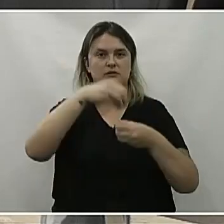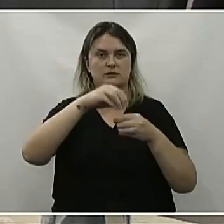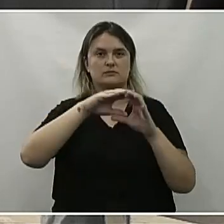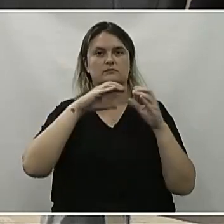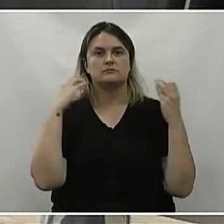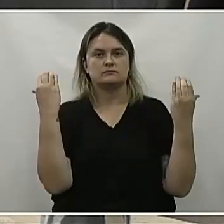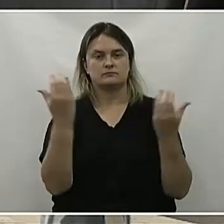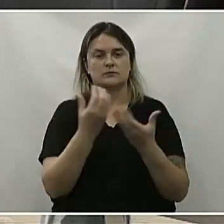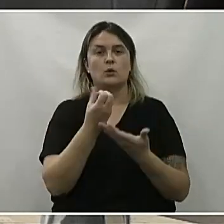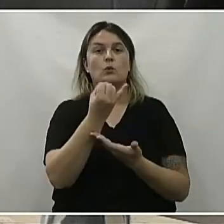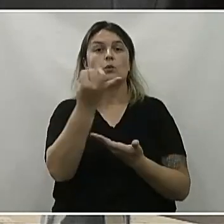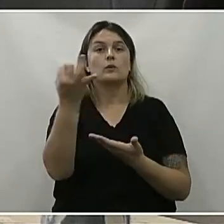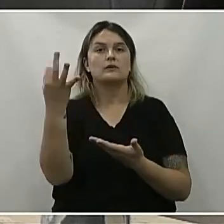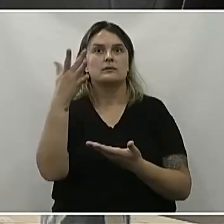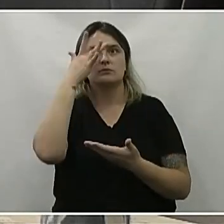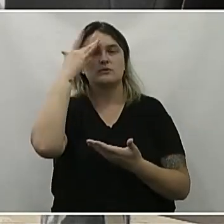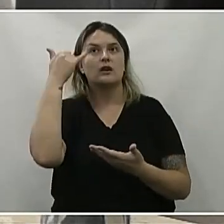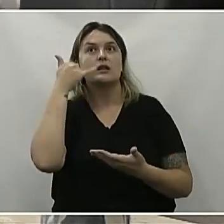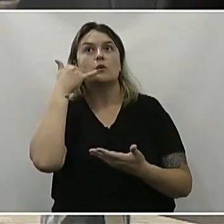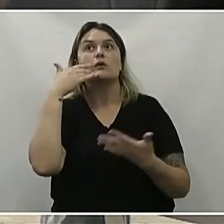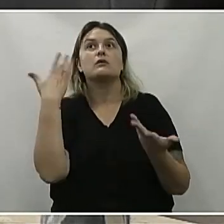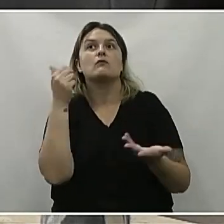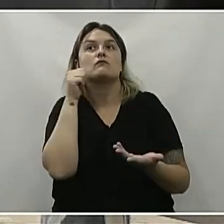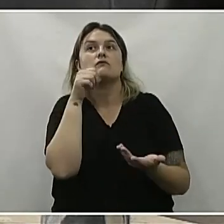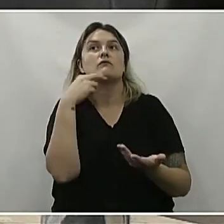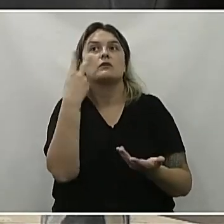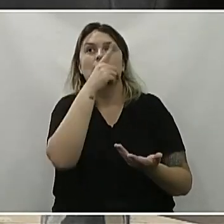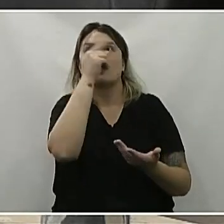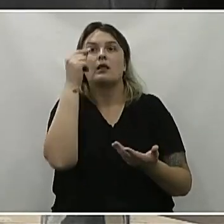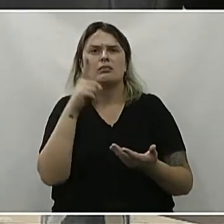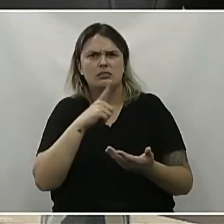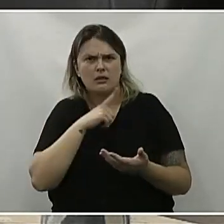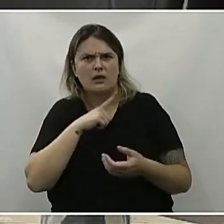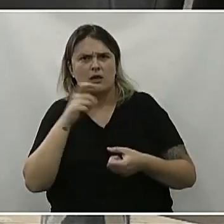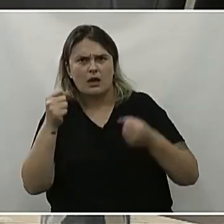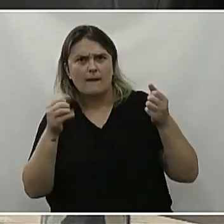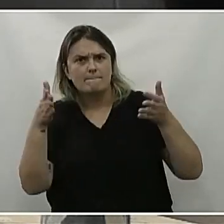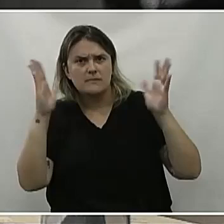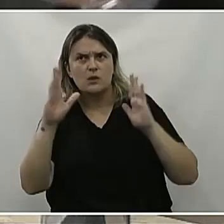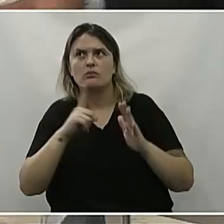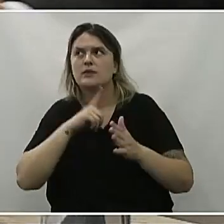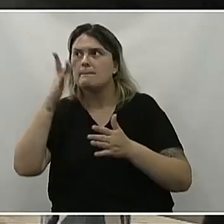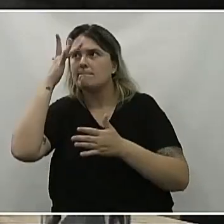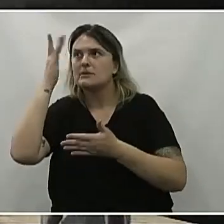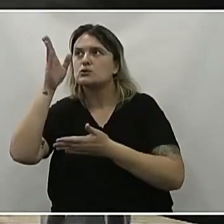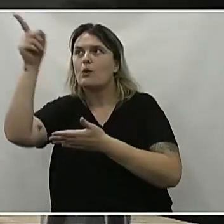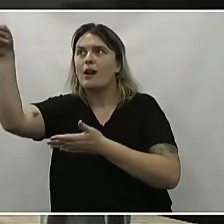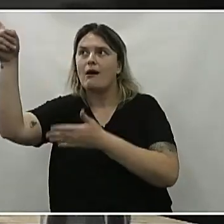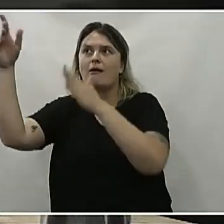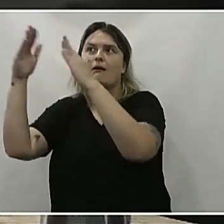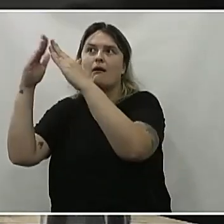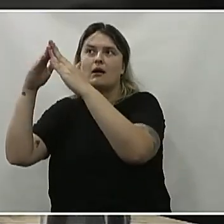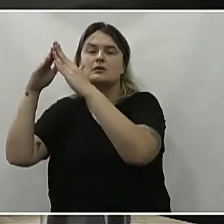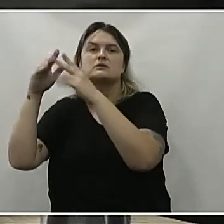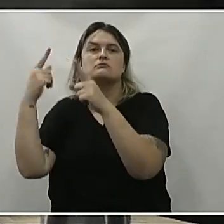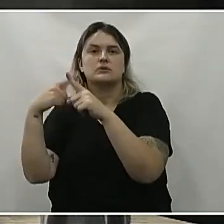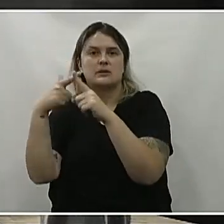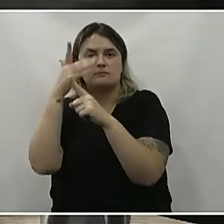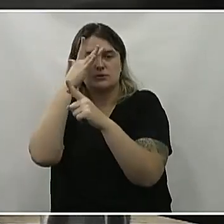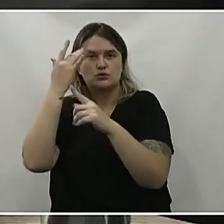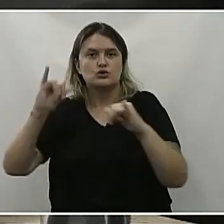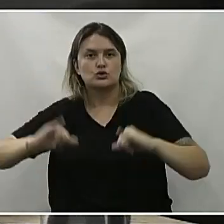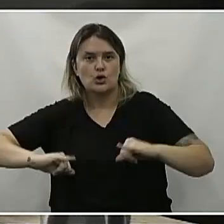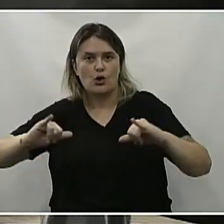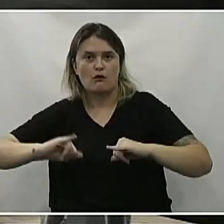uma comunidade quantas vezes me ligavam alandra tá com o caminhão aí vai tirar uma mudança lá não sei aonde que a pessoa